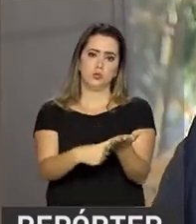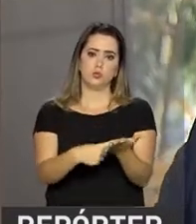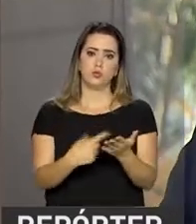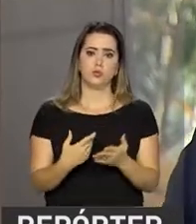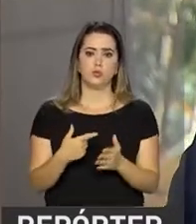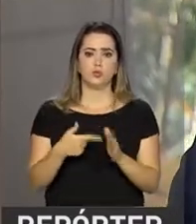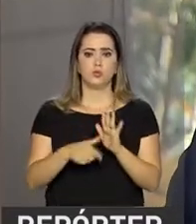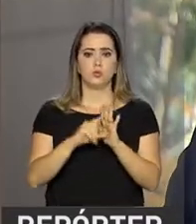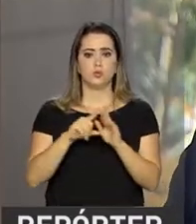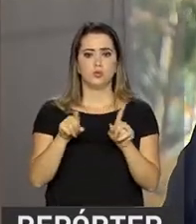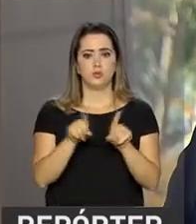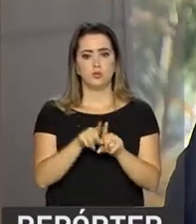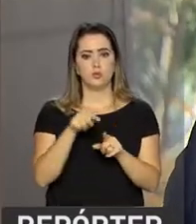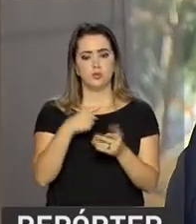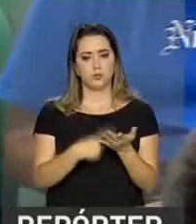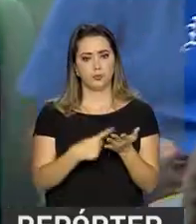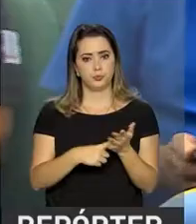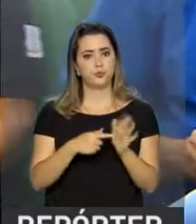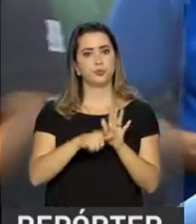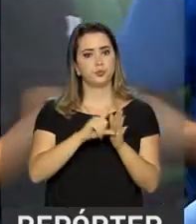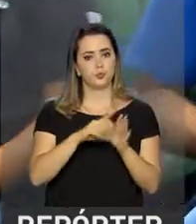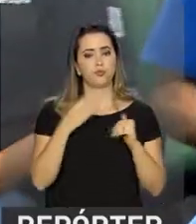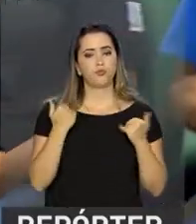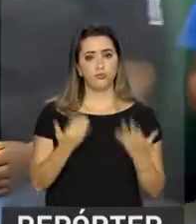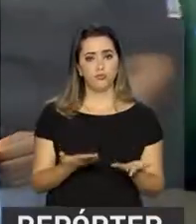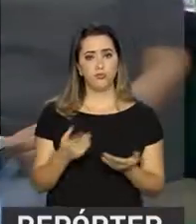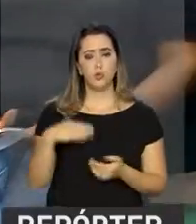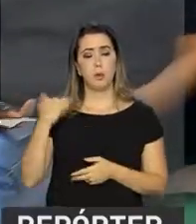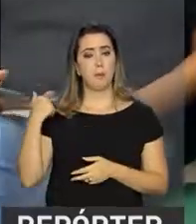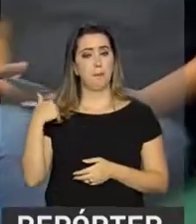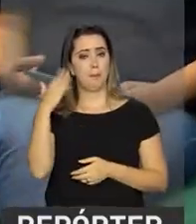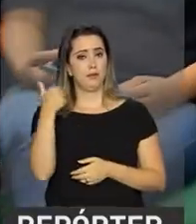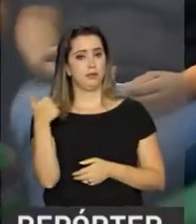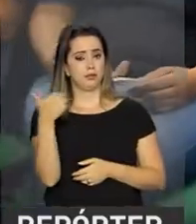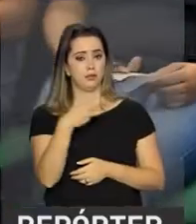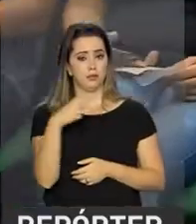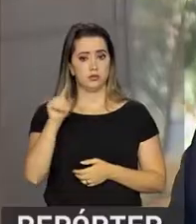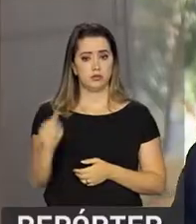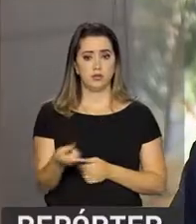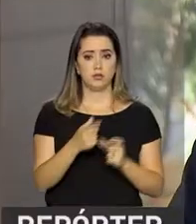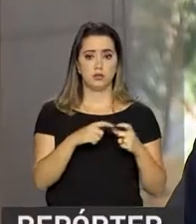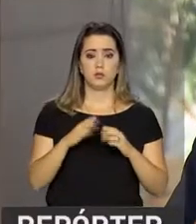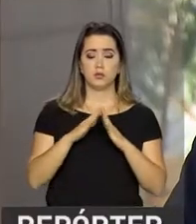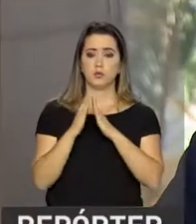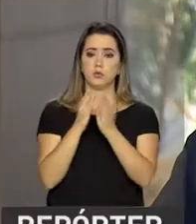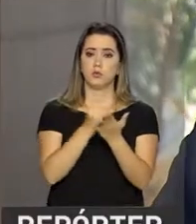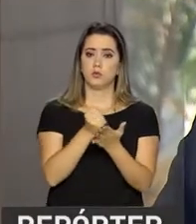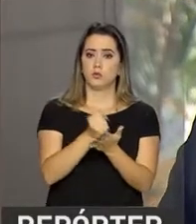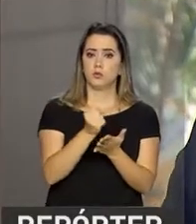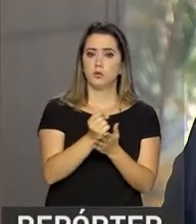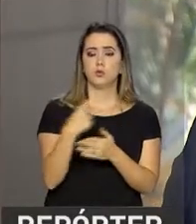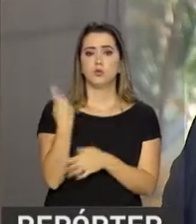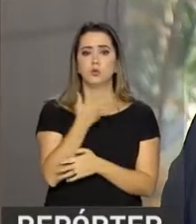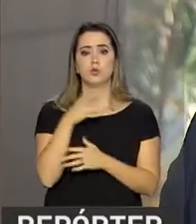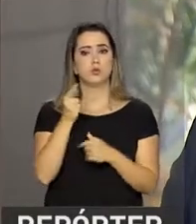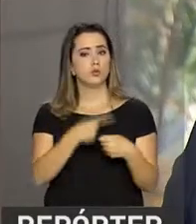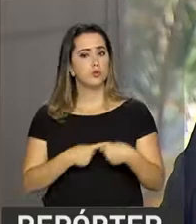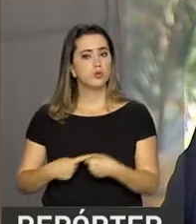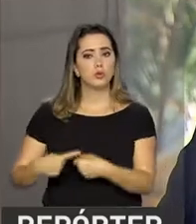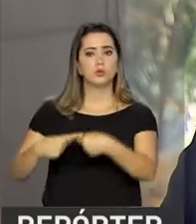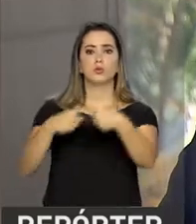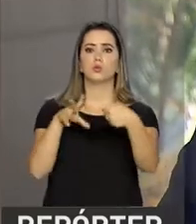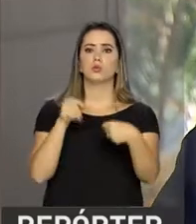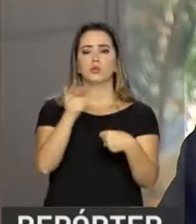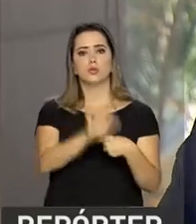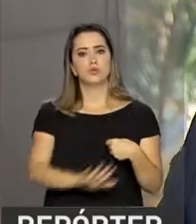antecipadamente agendados são mais de 13 mil cartórios em todo o país nós estamos em todos os municípios em